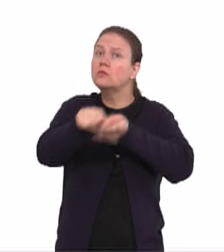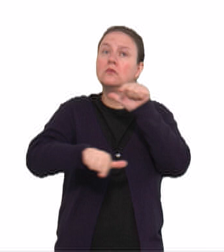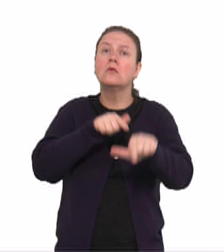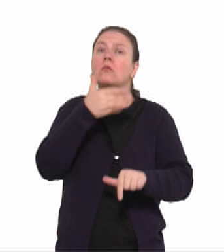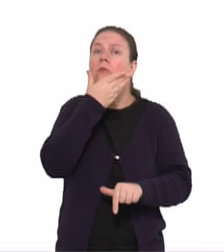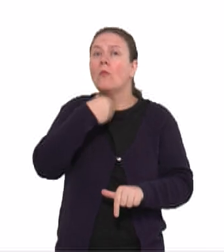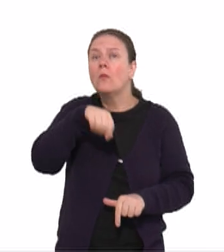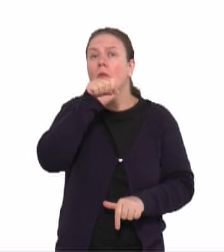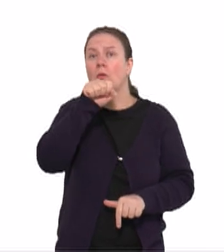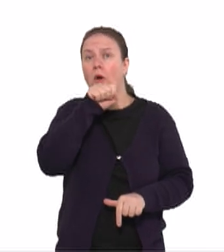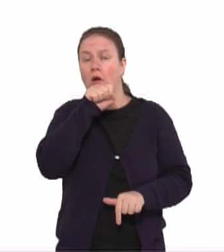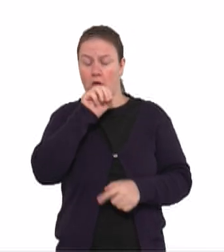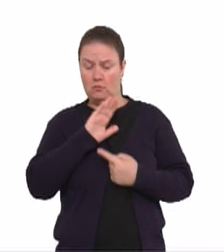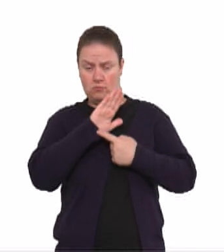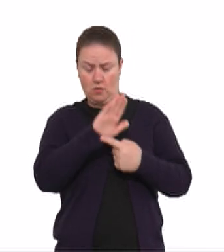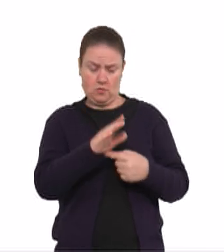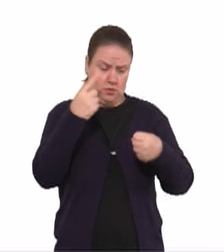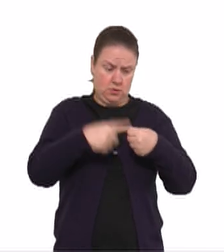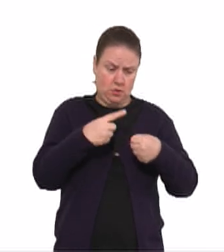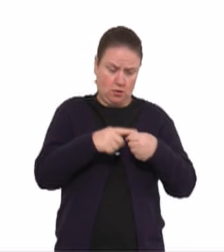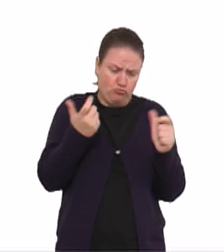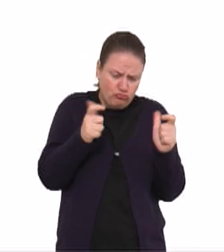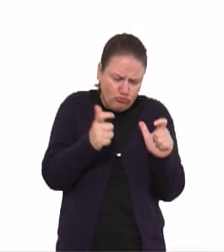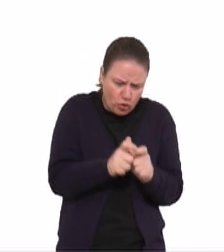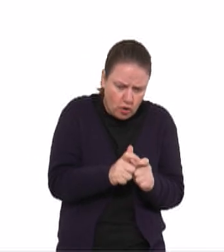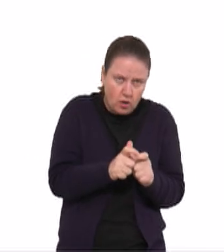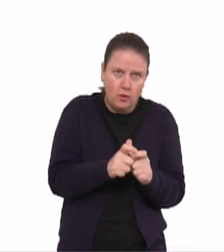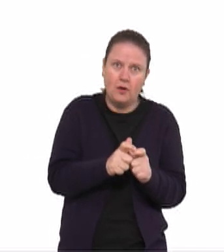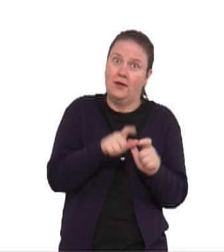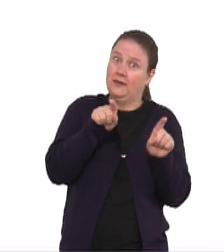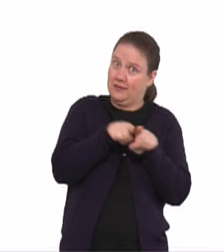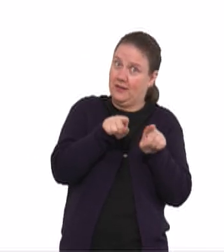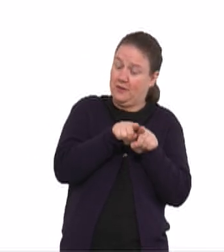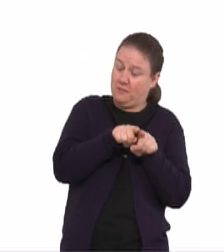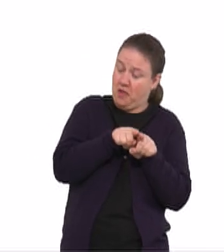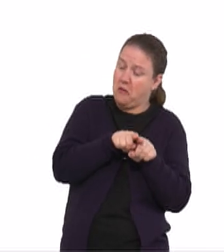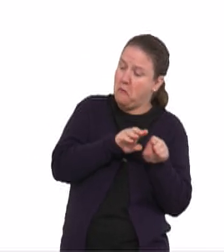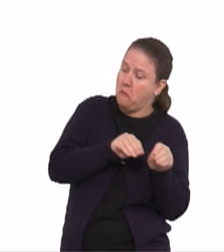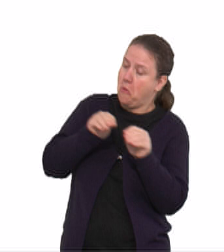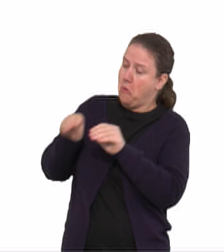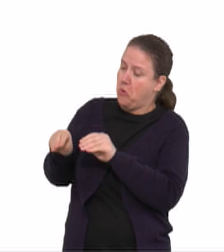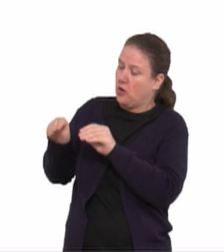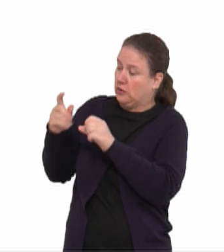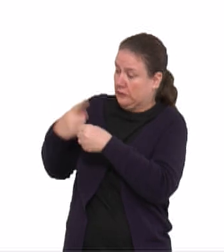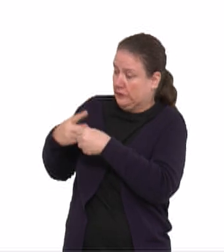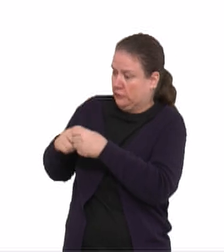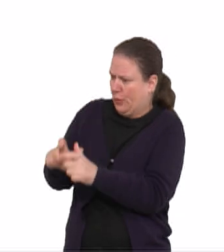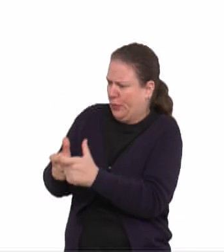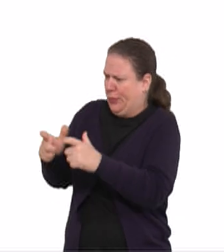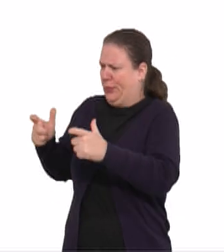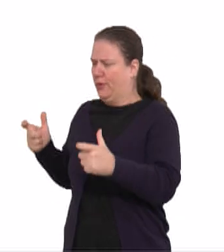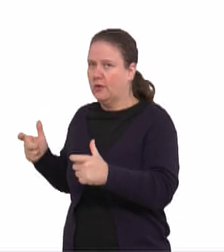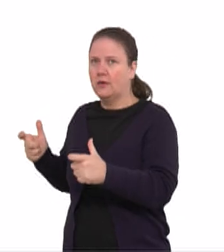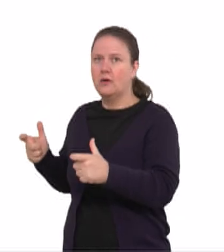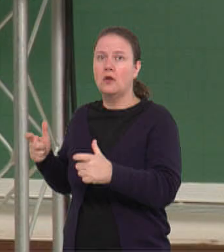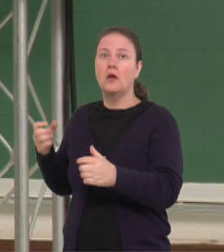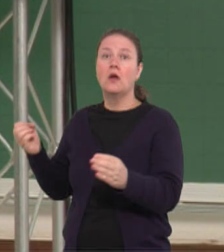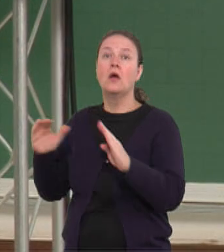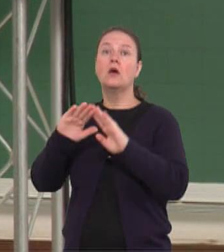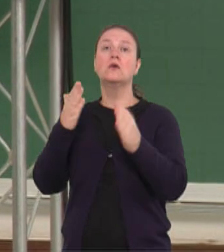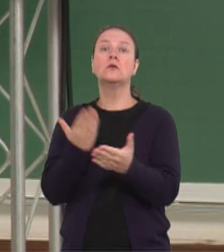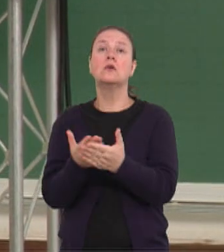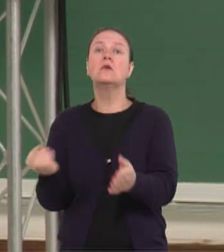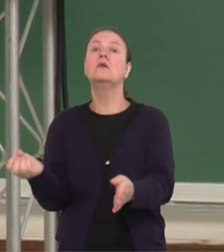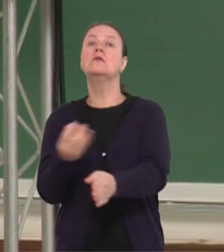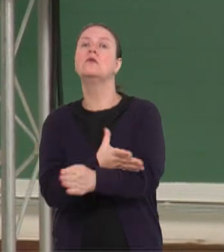a cidade pequena, aparece a cidade grande que foi falado, fala-se também na nova escola e não